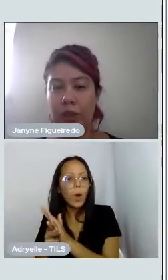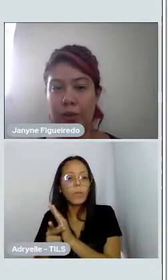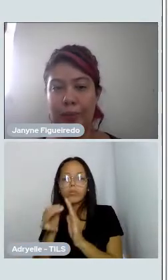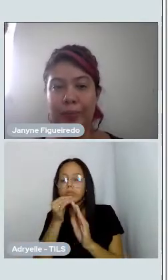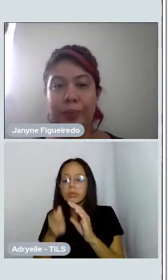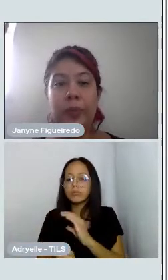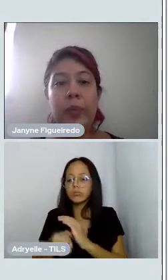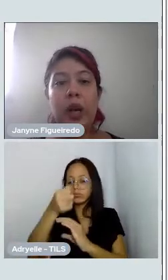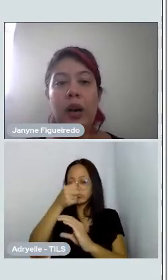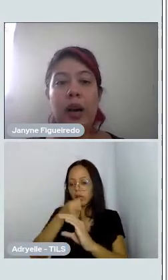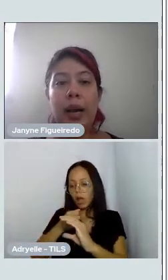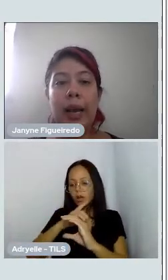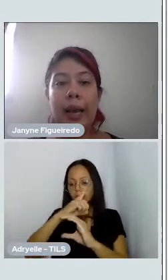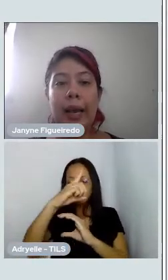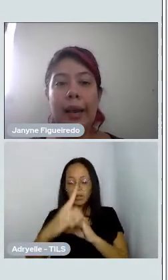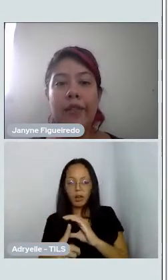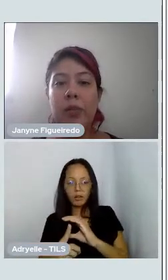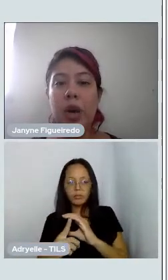e depois de Cristo.